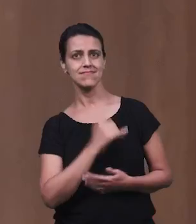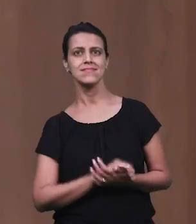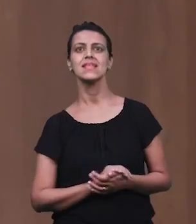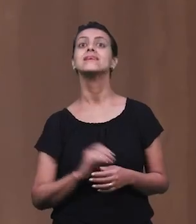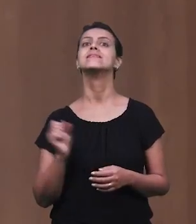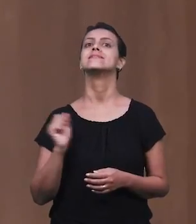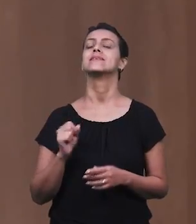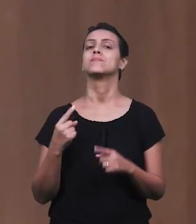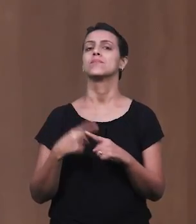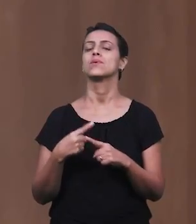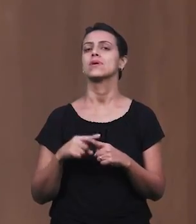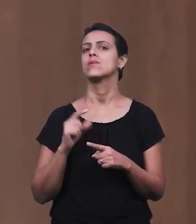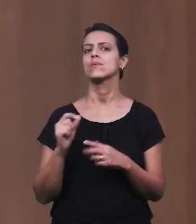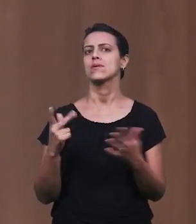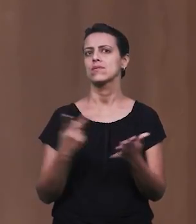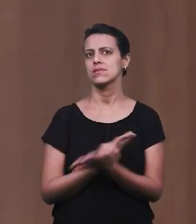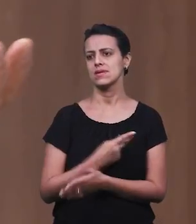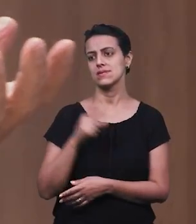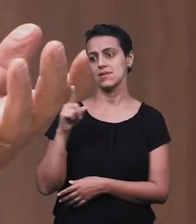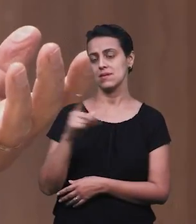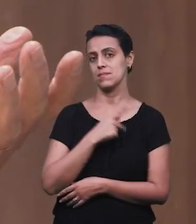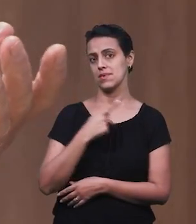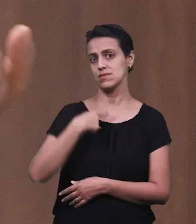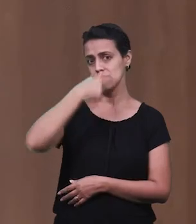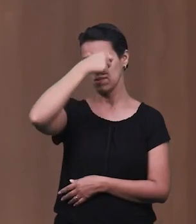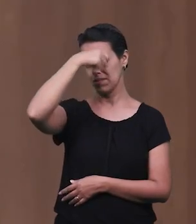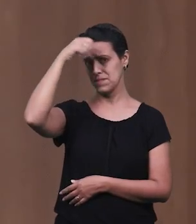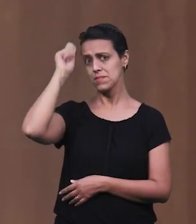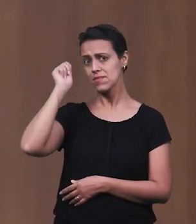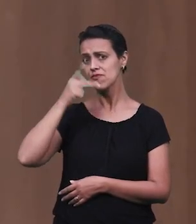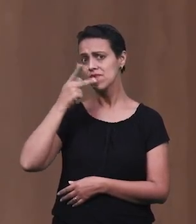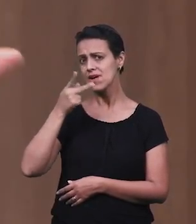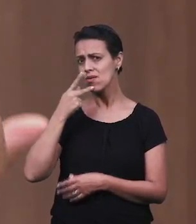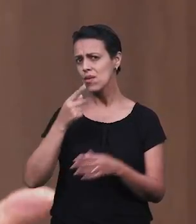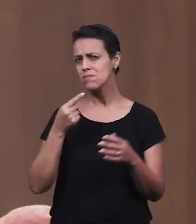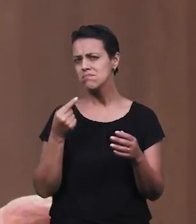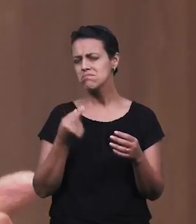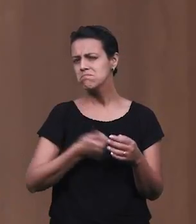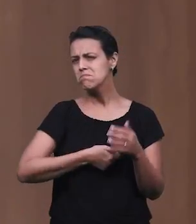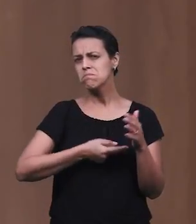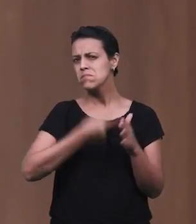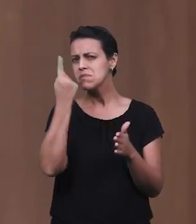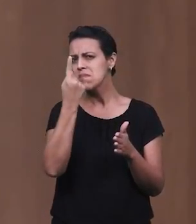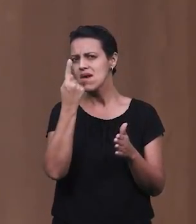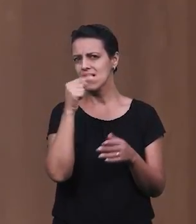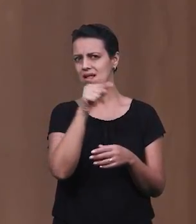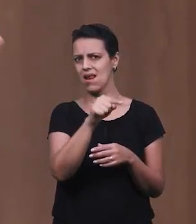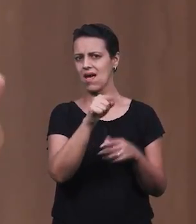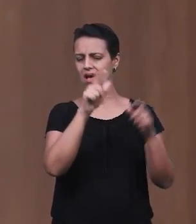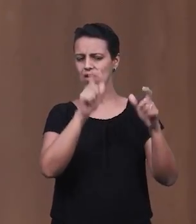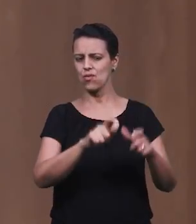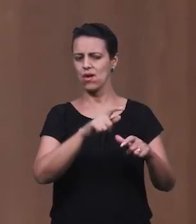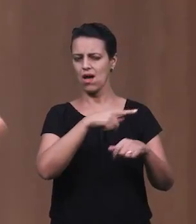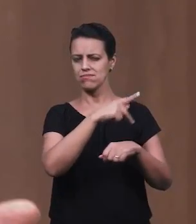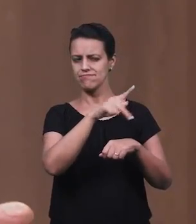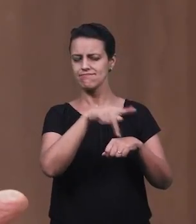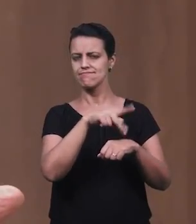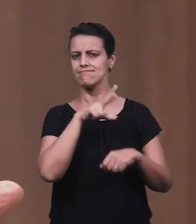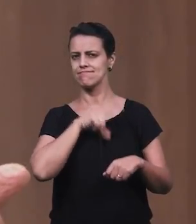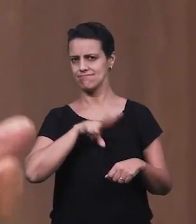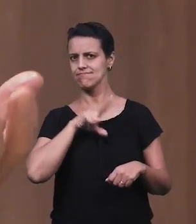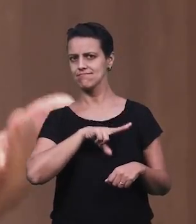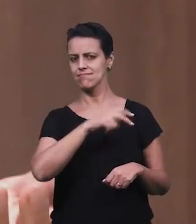na verdade, o que acontece? Quando o pastor Amadeu falou a respeito do primeiro contato lá com Portugal, falou no ano de